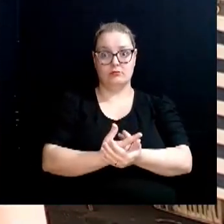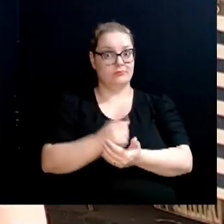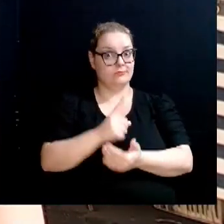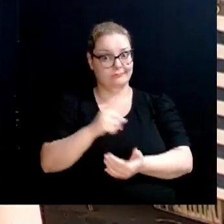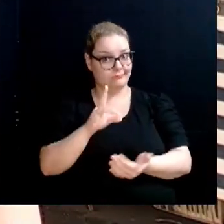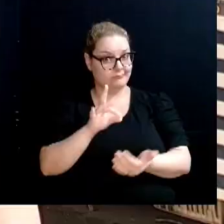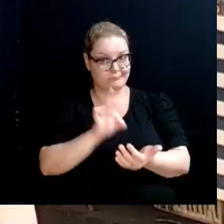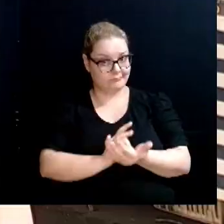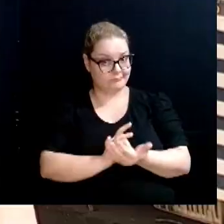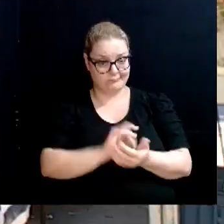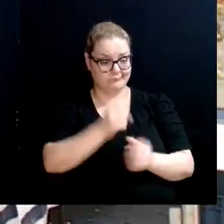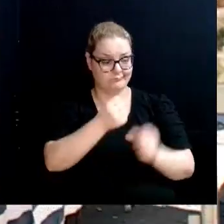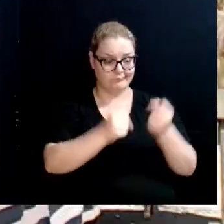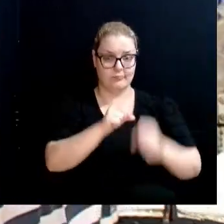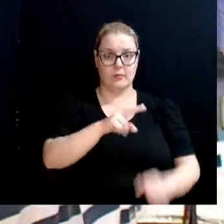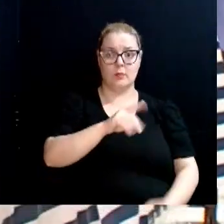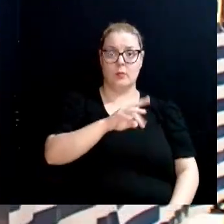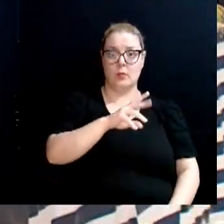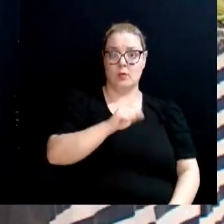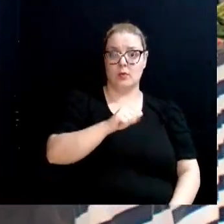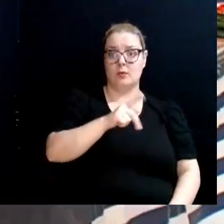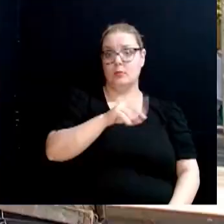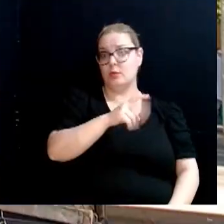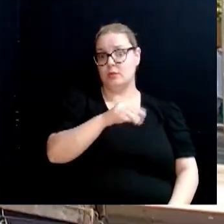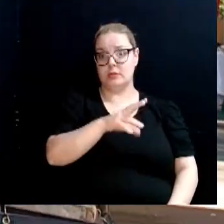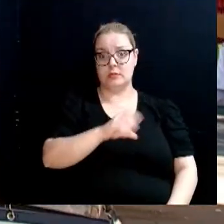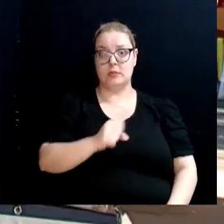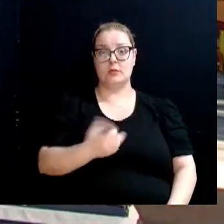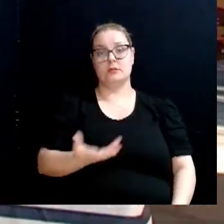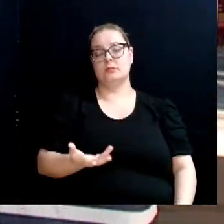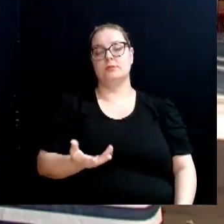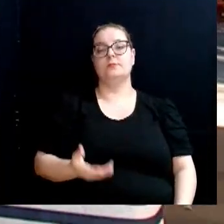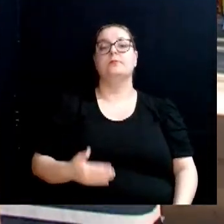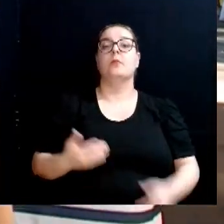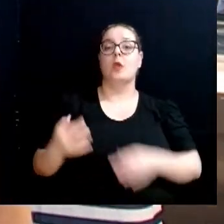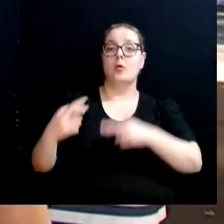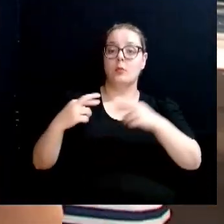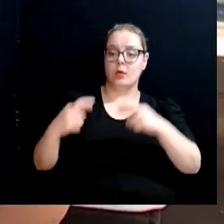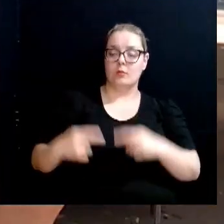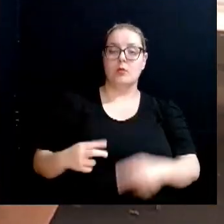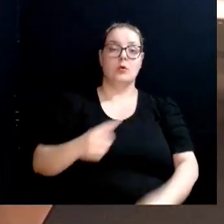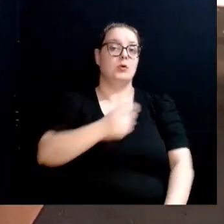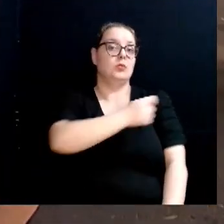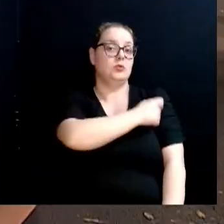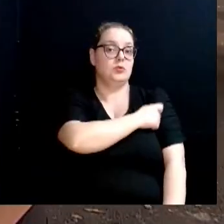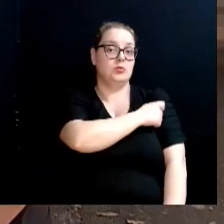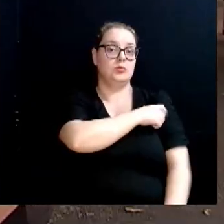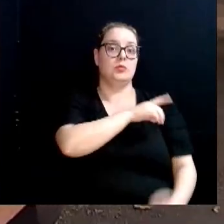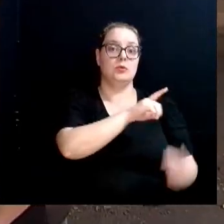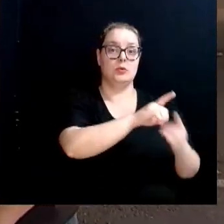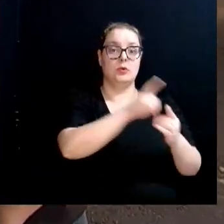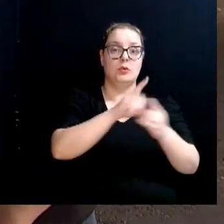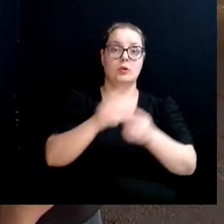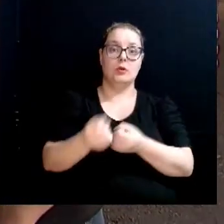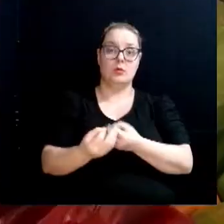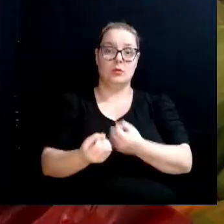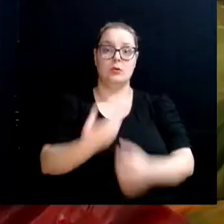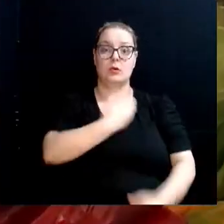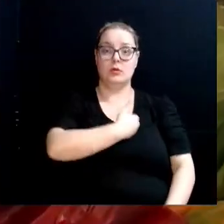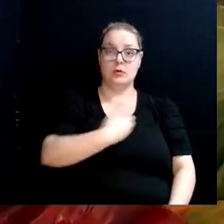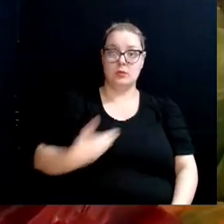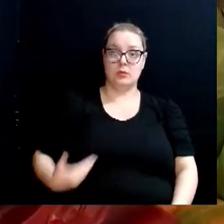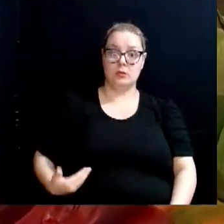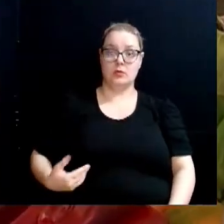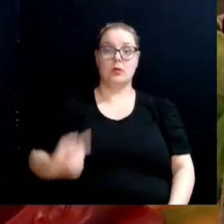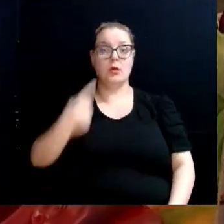né, ultraprocessados, enfim. Para fazer o levantamento, os estudantes consultam informações públicas, conferem os